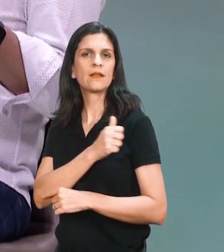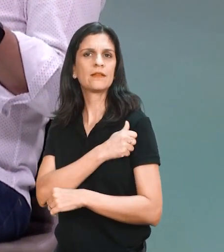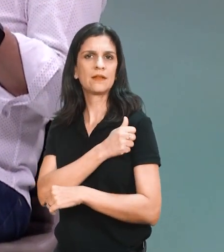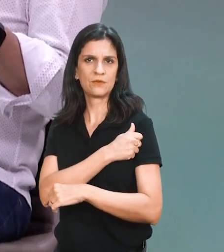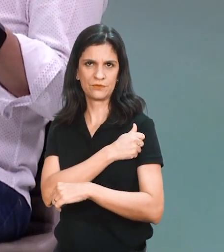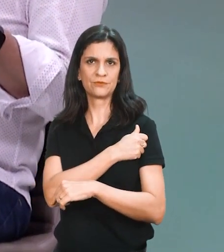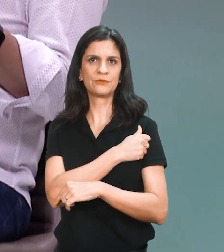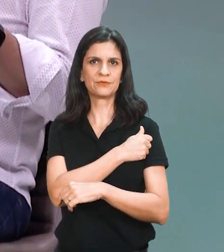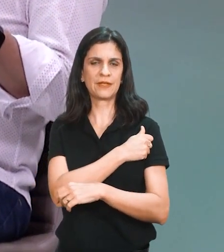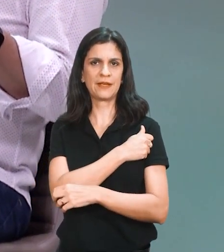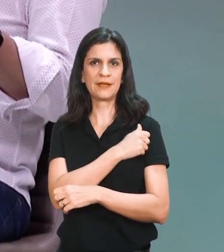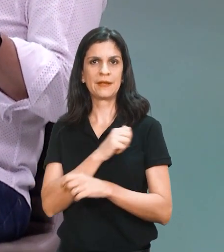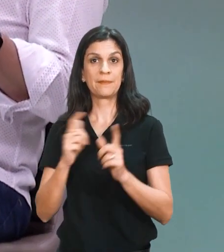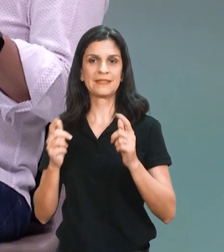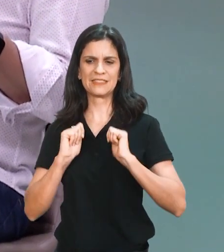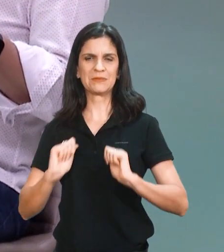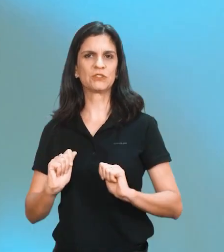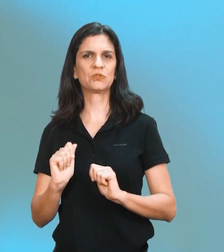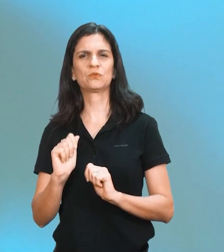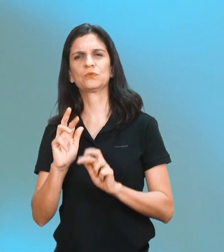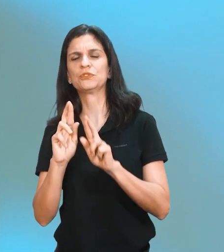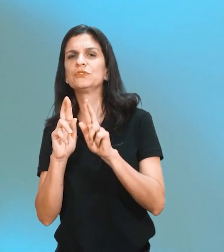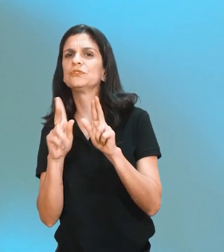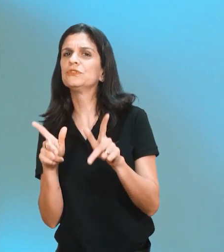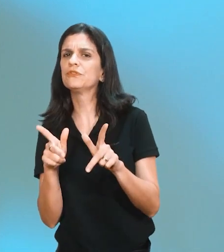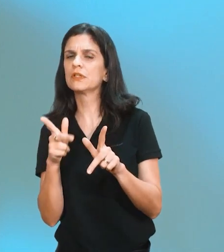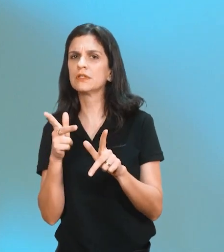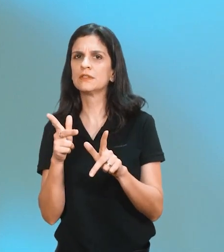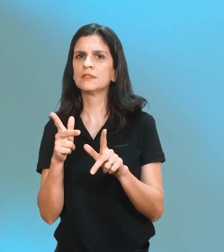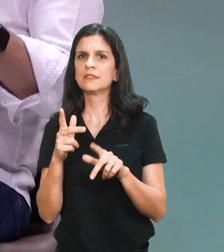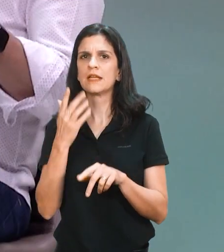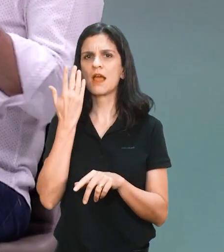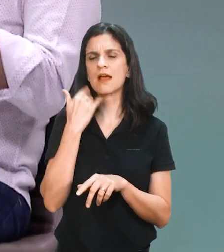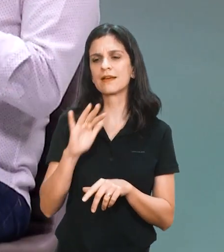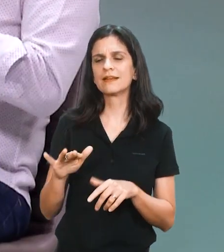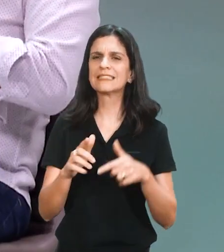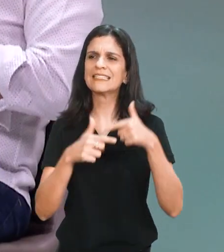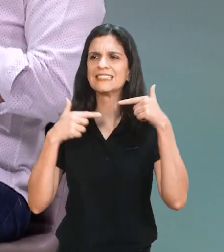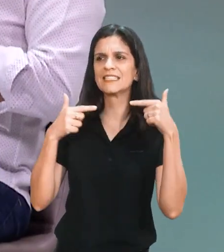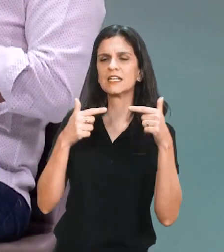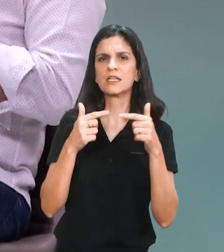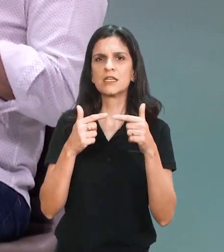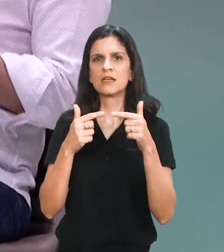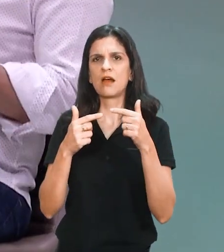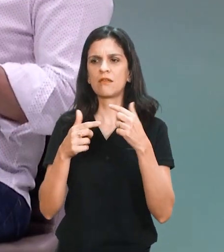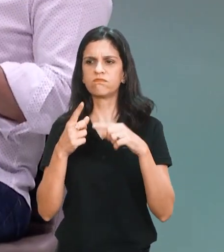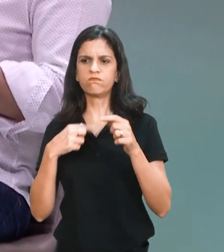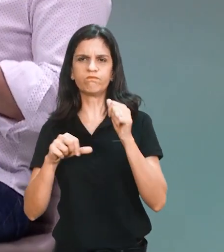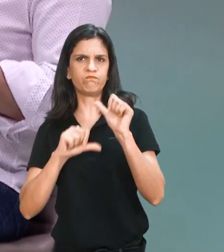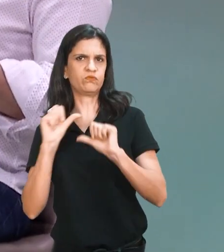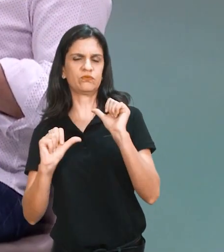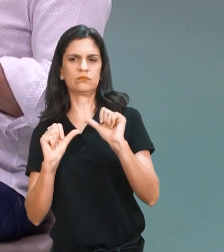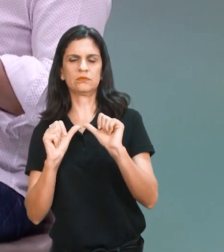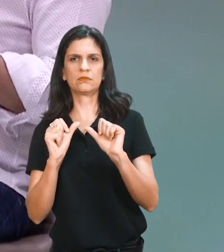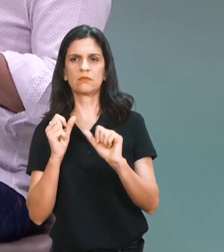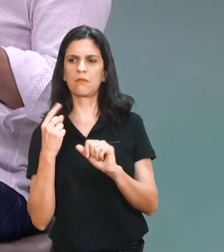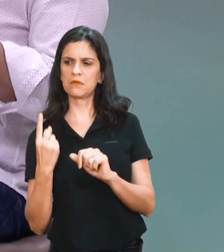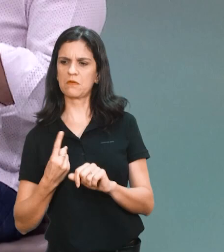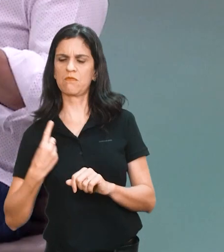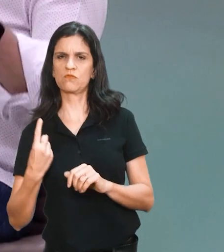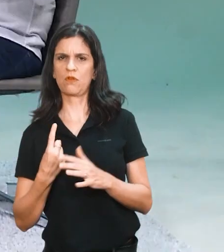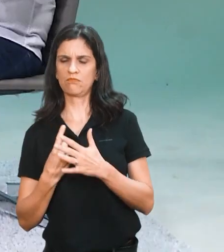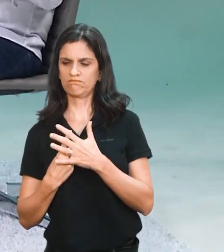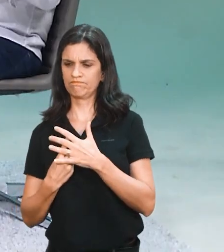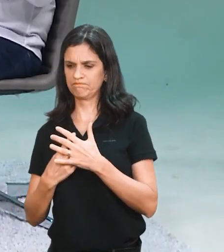ela não muda a atitude dela da noite para o dia. Se aquela criança que é extrovertida, de repente ela fica acanhada, alguma coisa aconteceu. Mas às